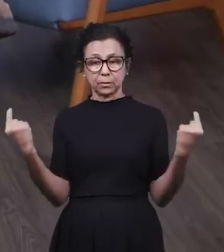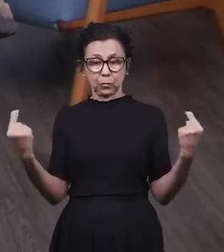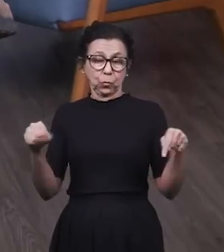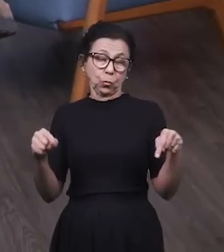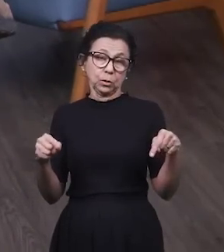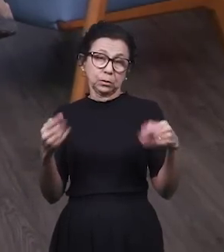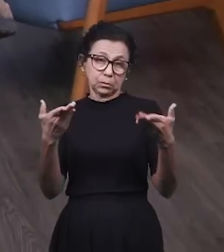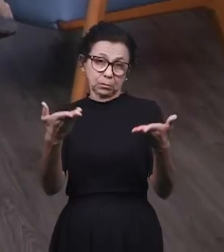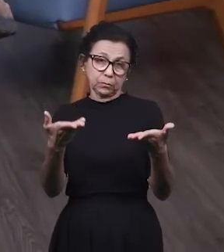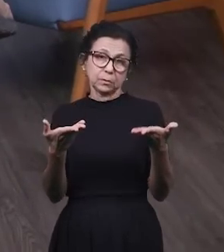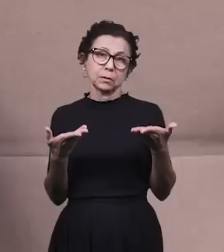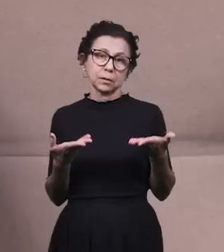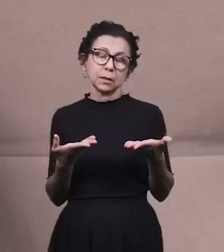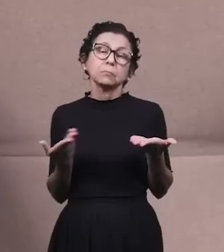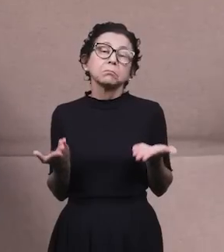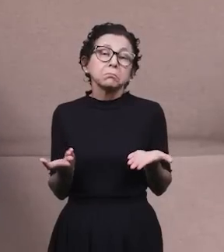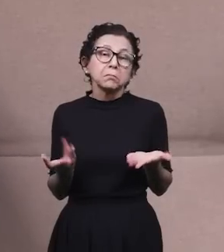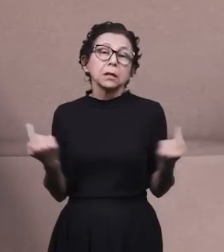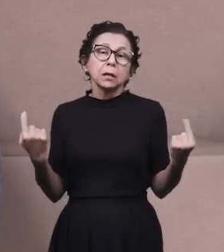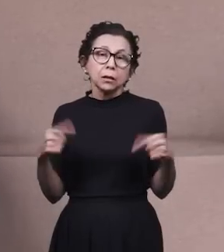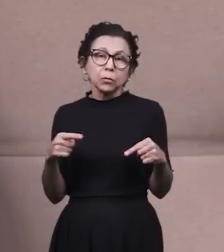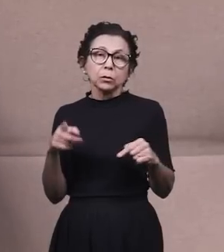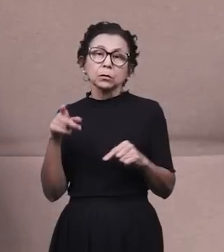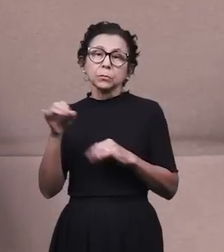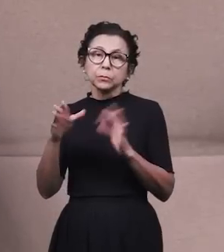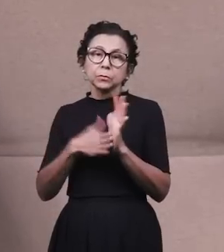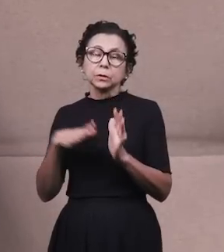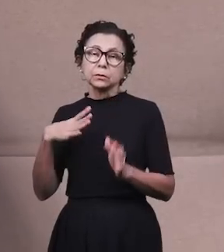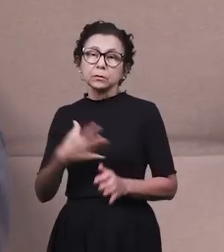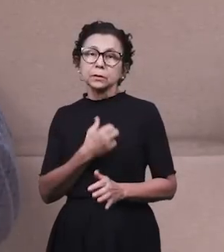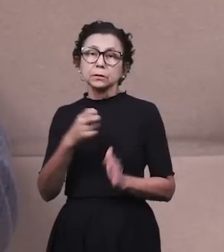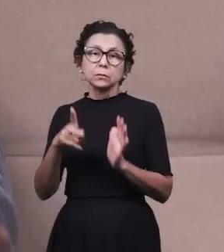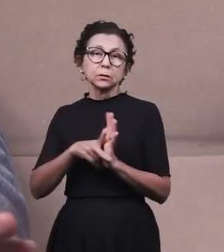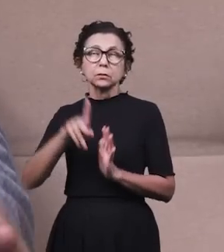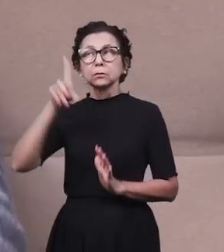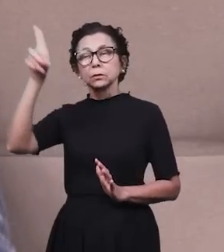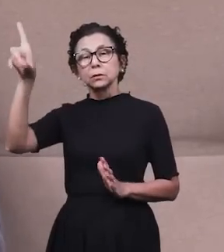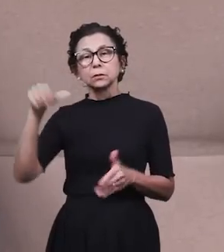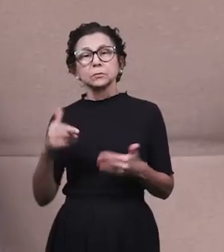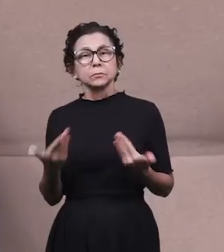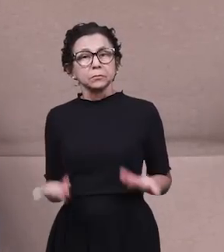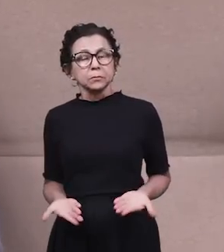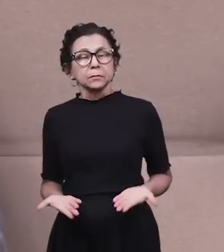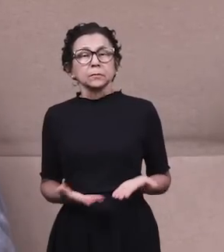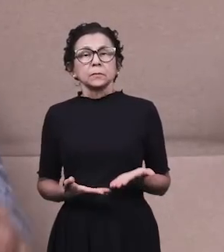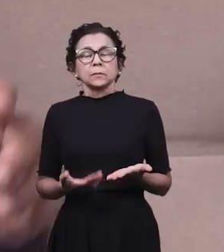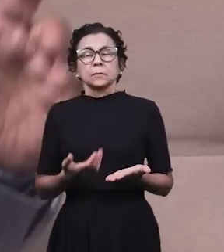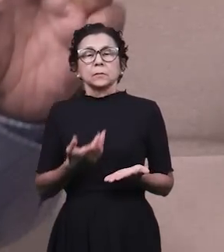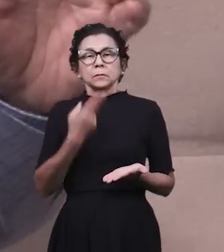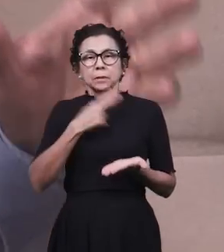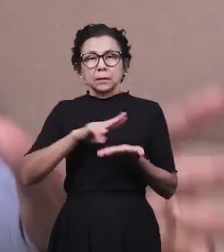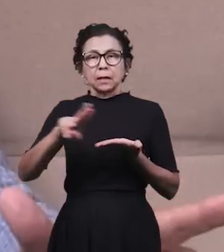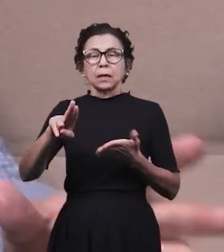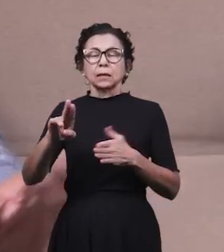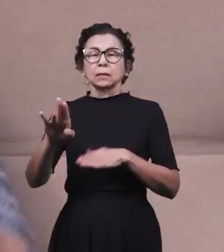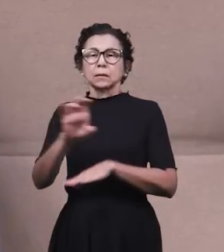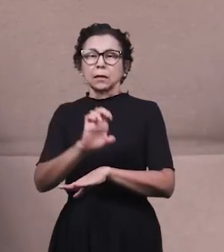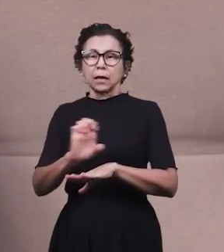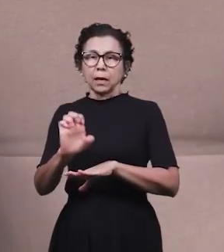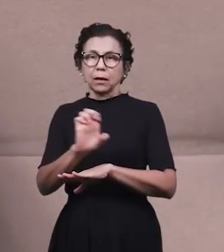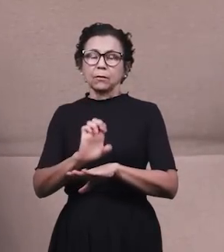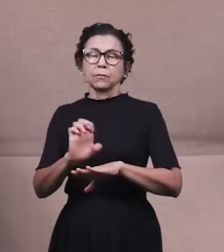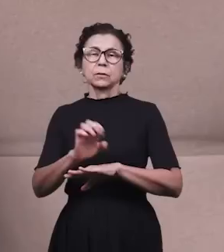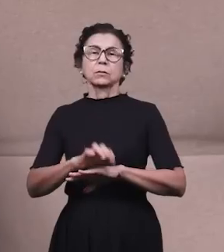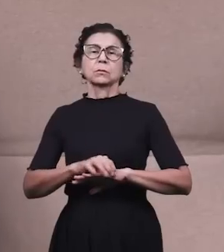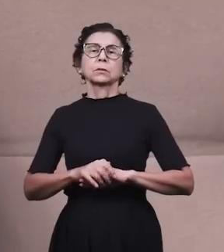projeto de Deus. Porque o projeto de Deus está revelado na palavra. Então essa carta à igreja de Éfeso, né, a experiência que